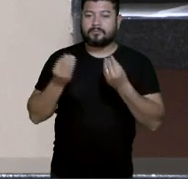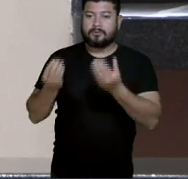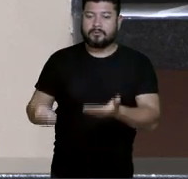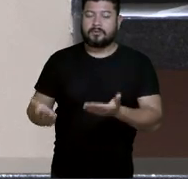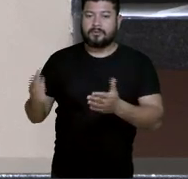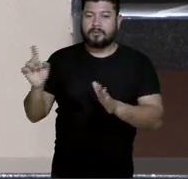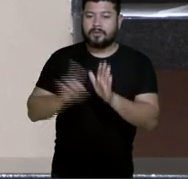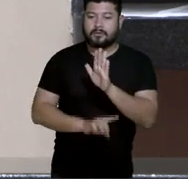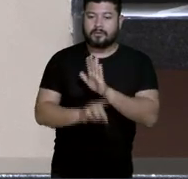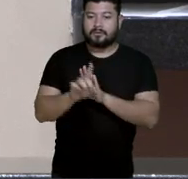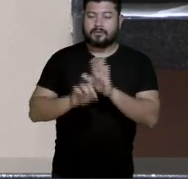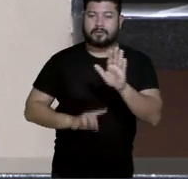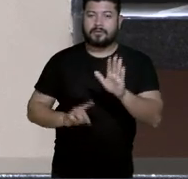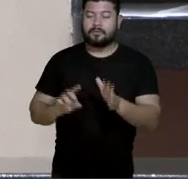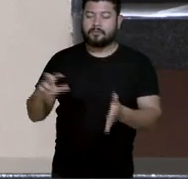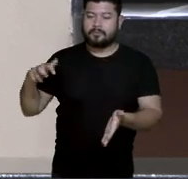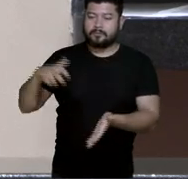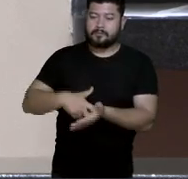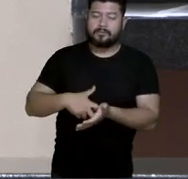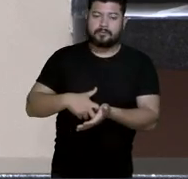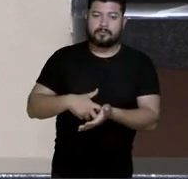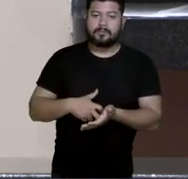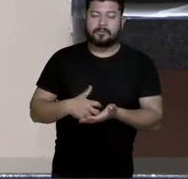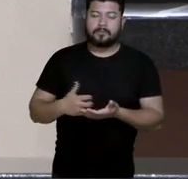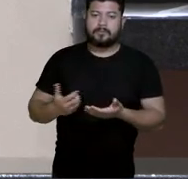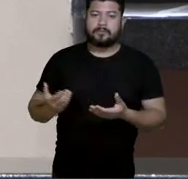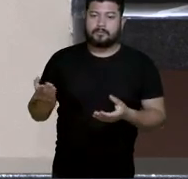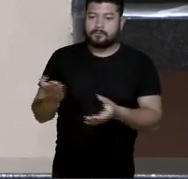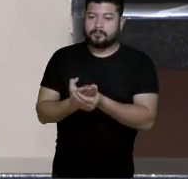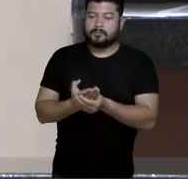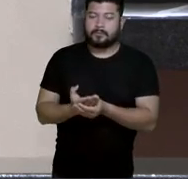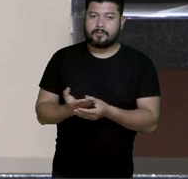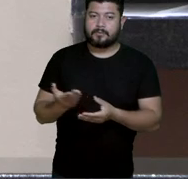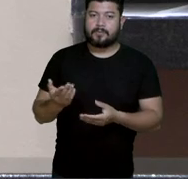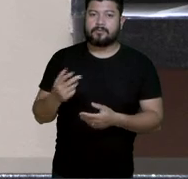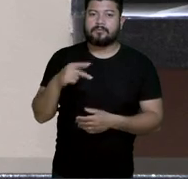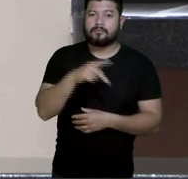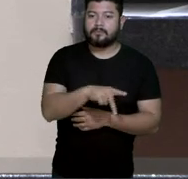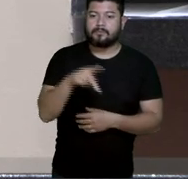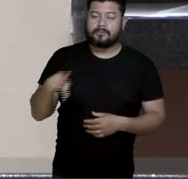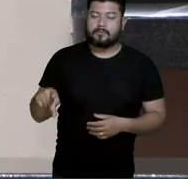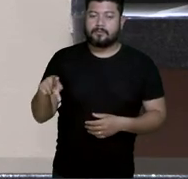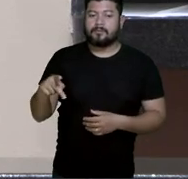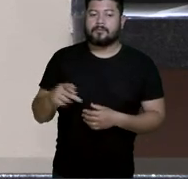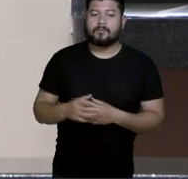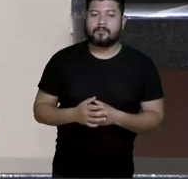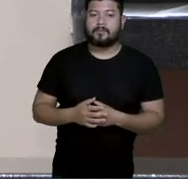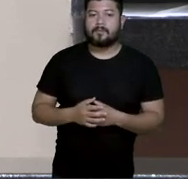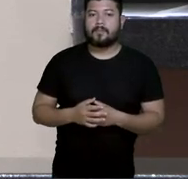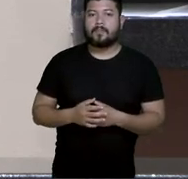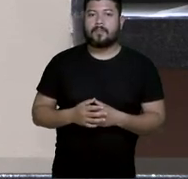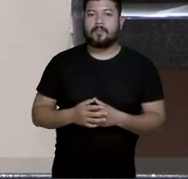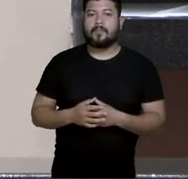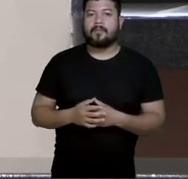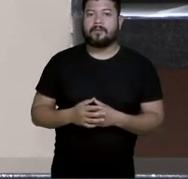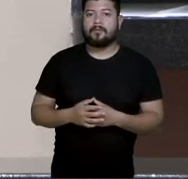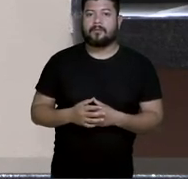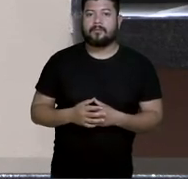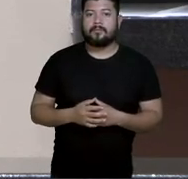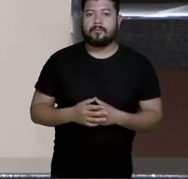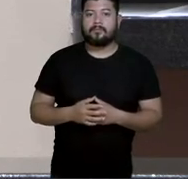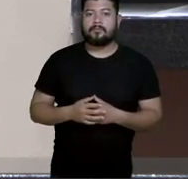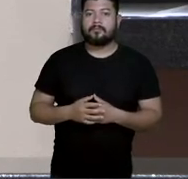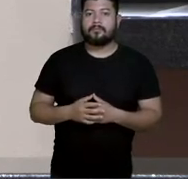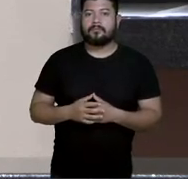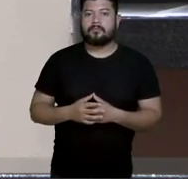de provimento efetivo e aos servidores admitidos em caráter temporário que sofreram penalidades decorrentes